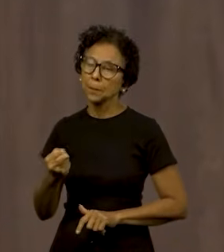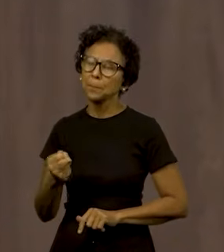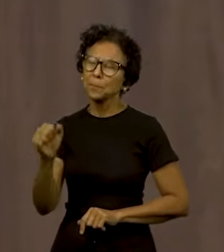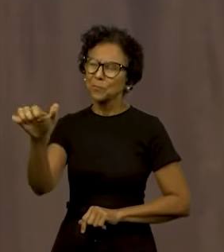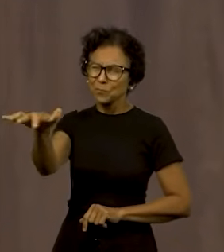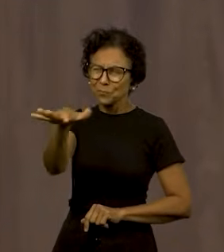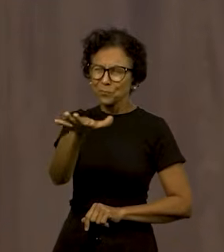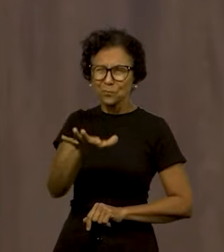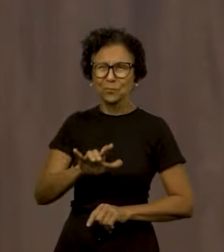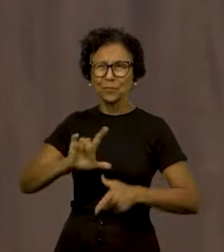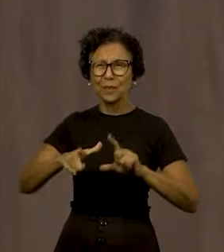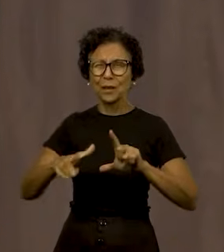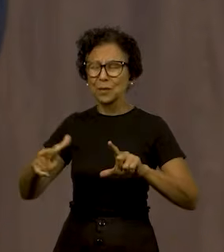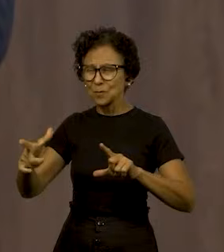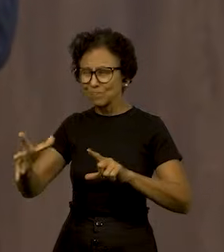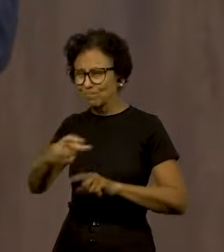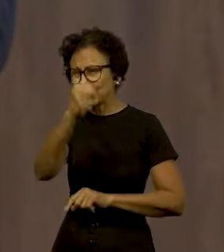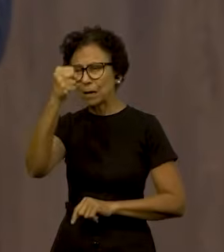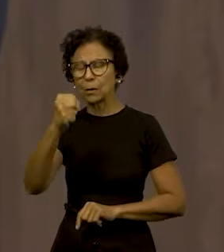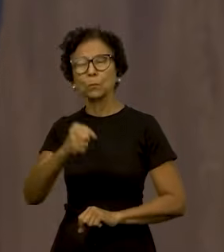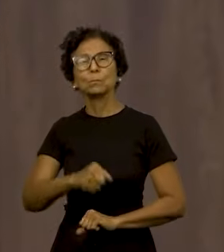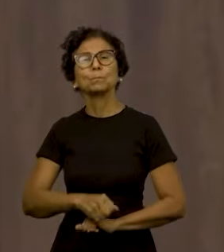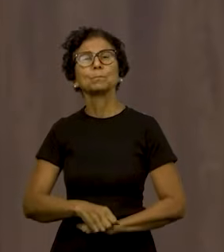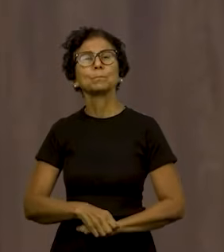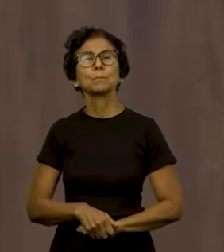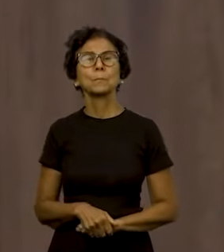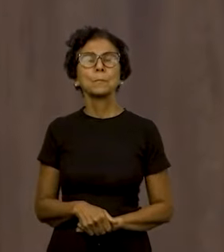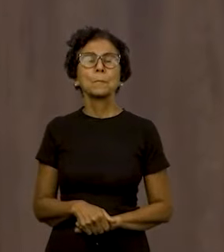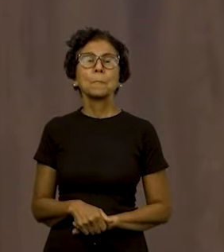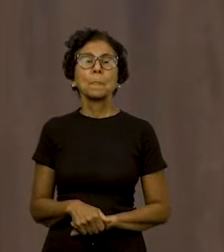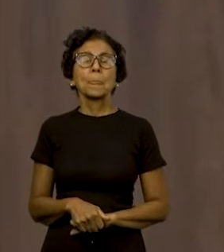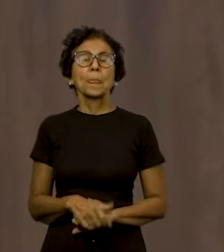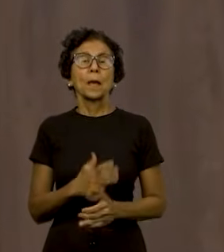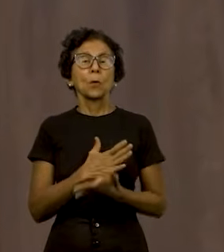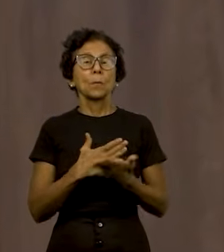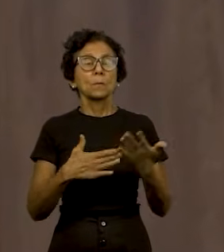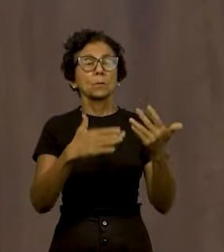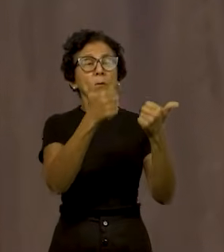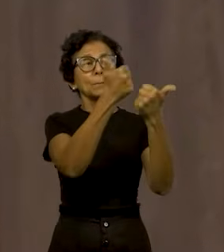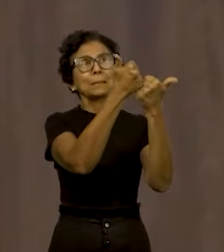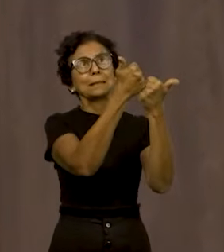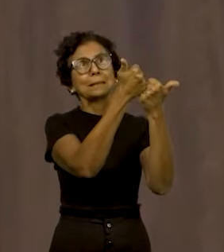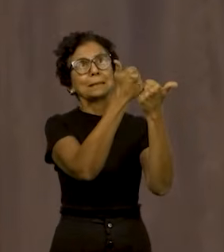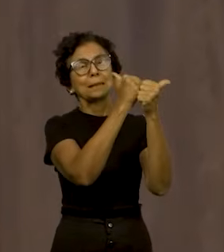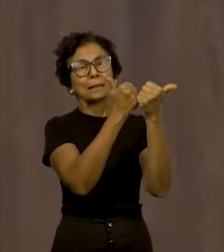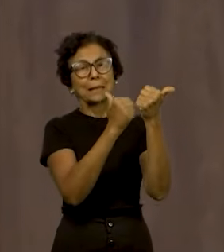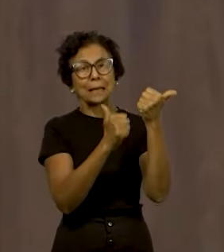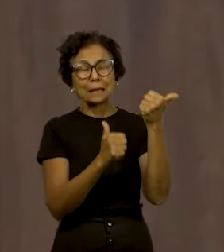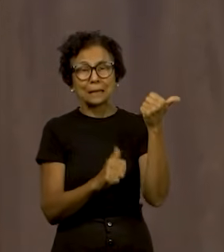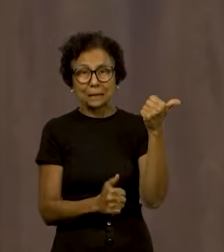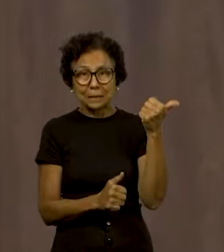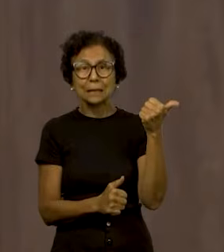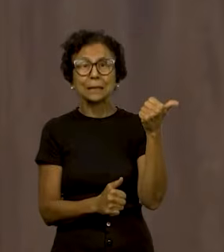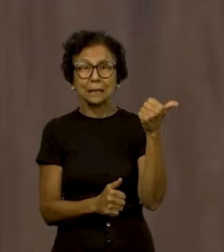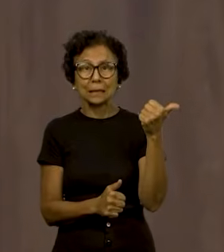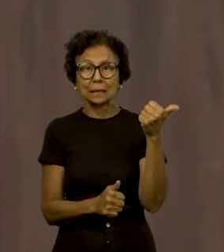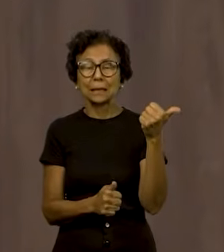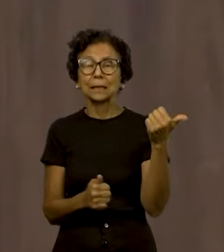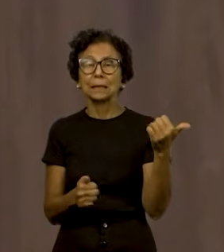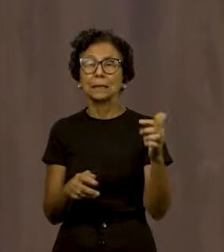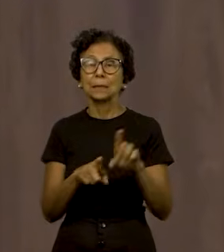Israel e aí eles criaram uma hierarquia ali, uma dinastia